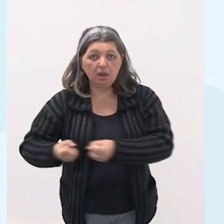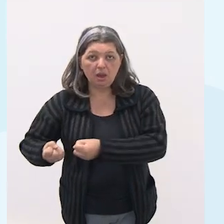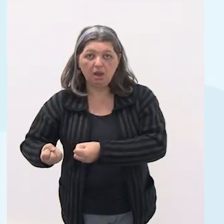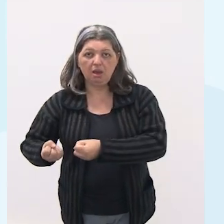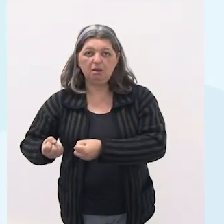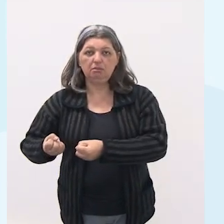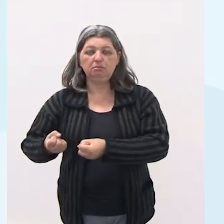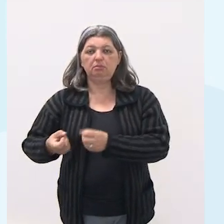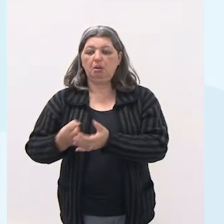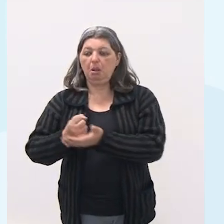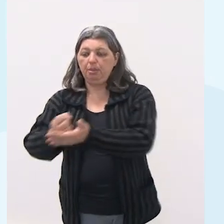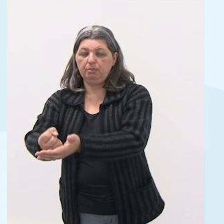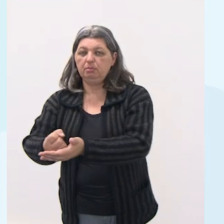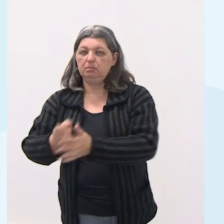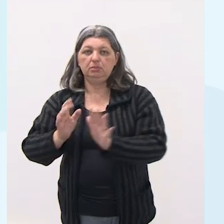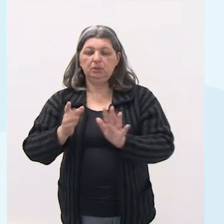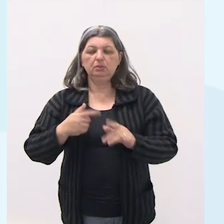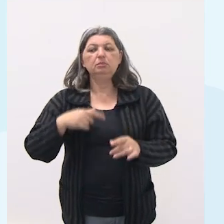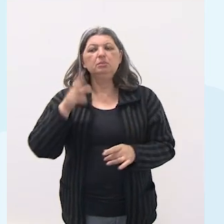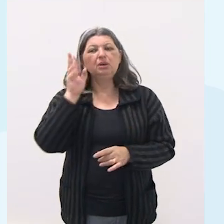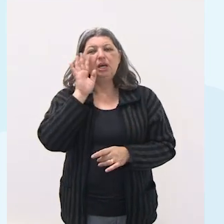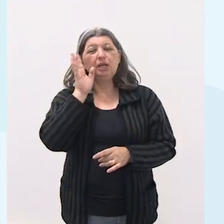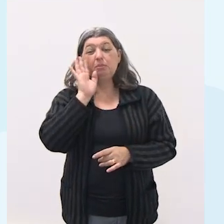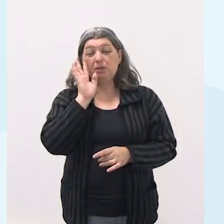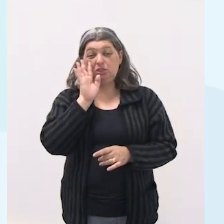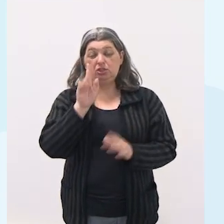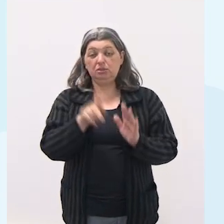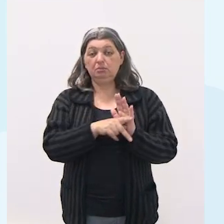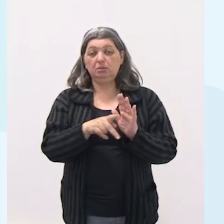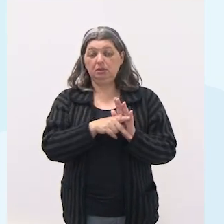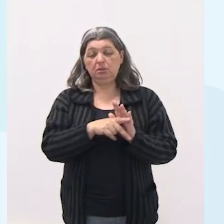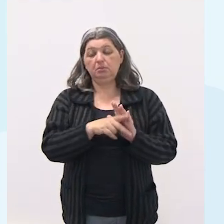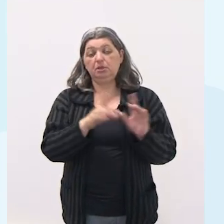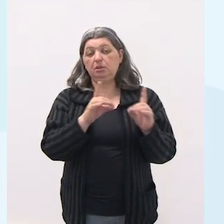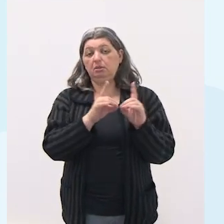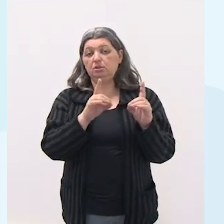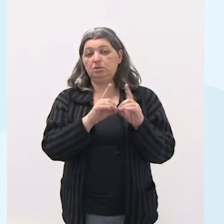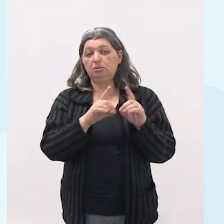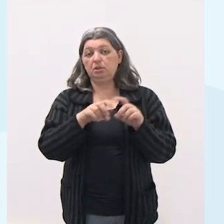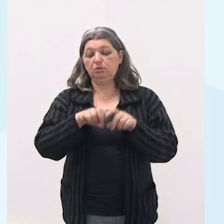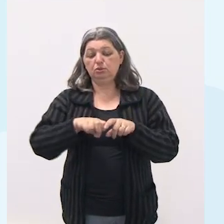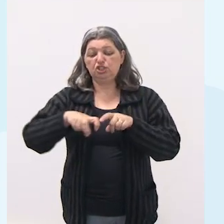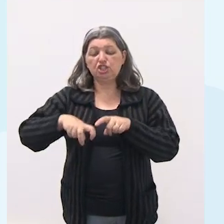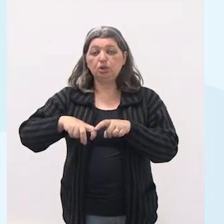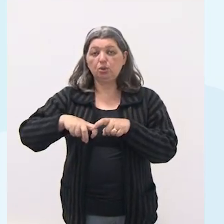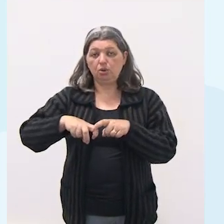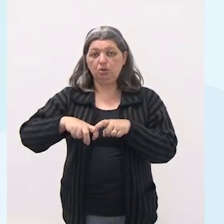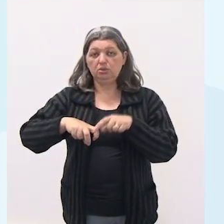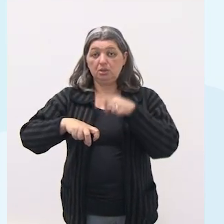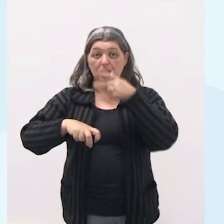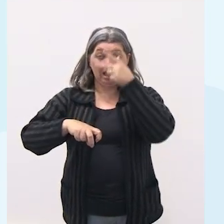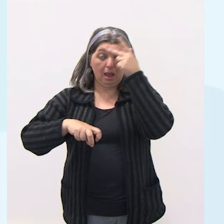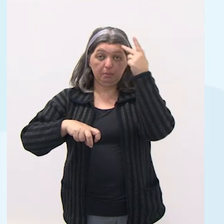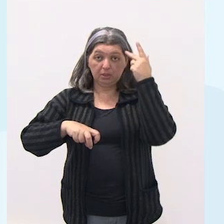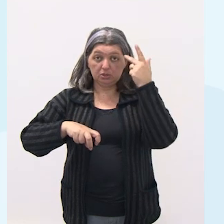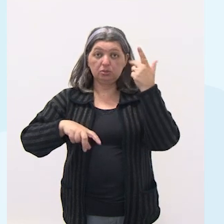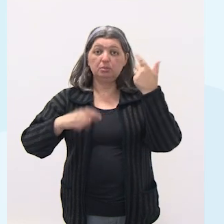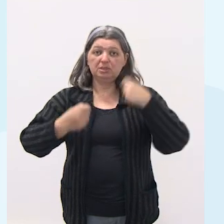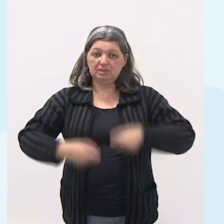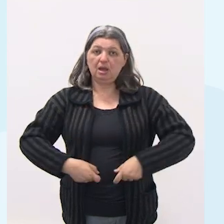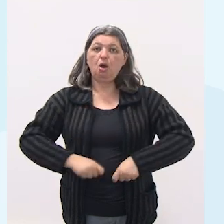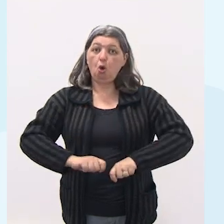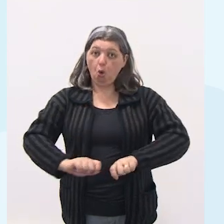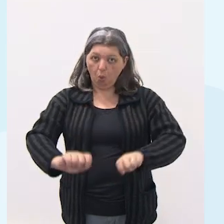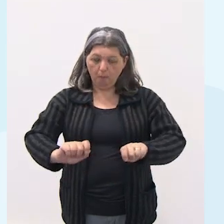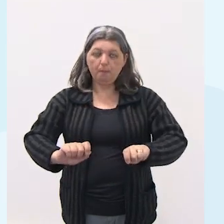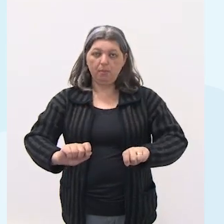consulta ginecológica que é íntima, que essa pessoa, ela vai tirar a roupa para